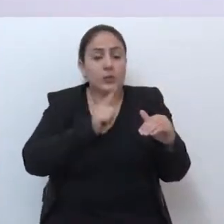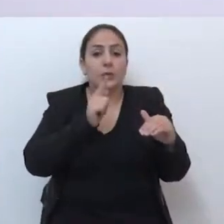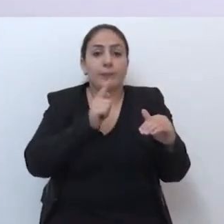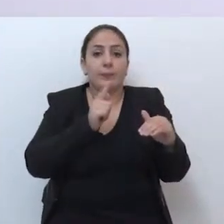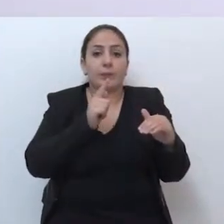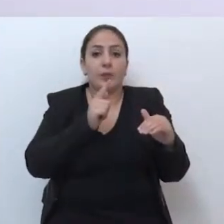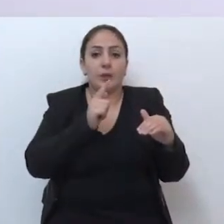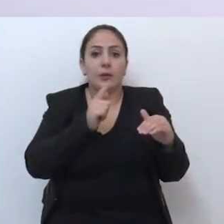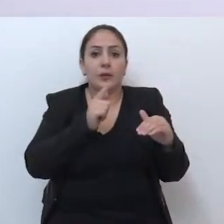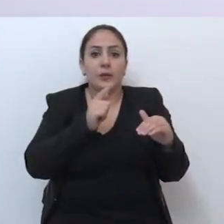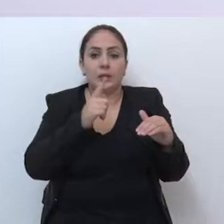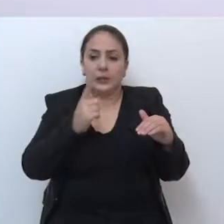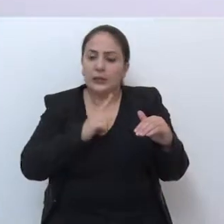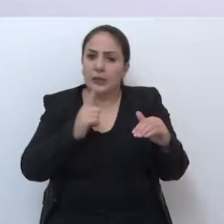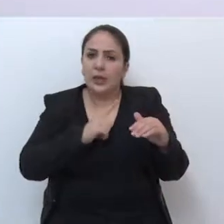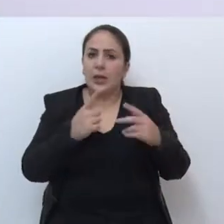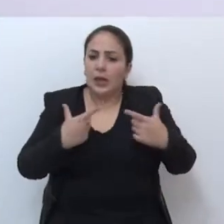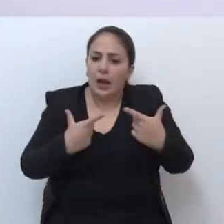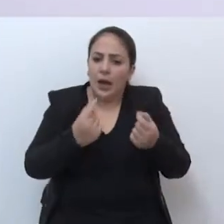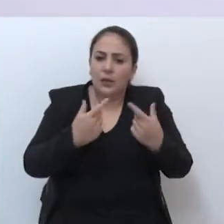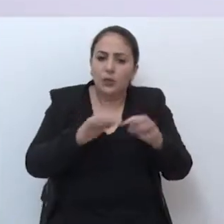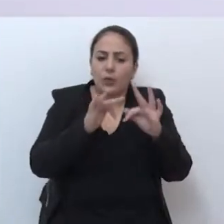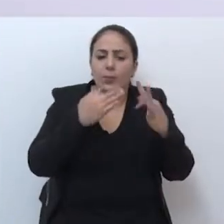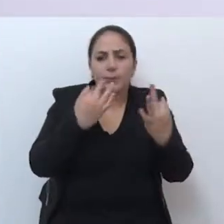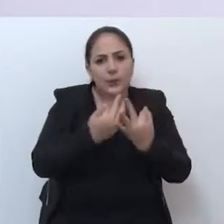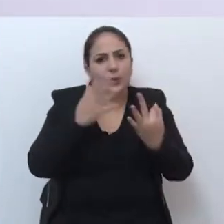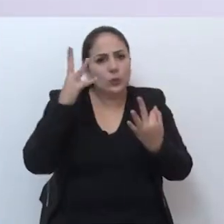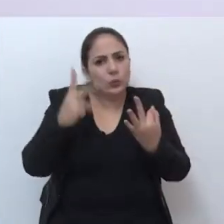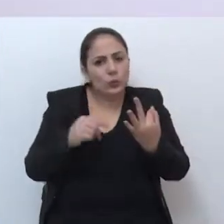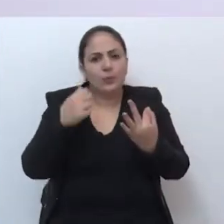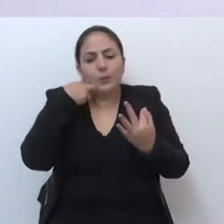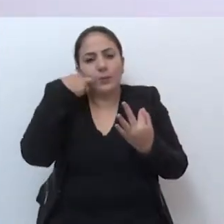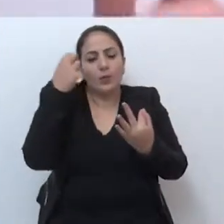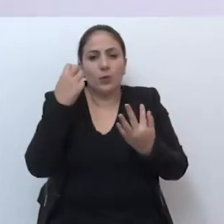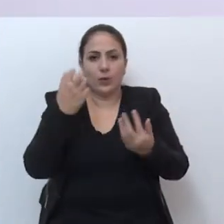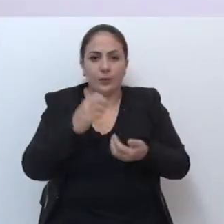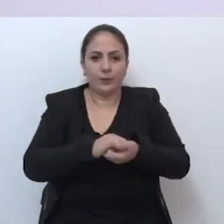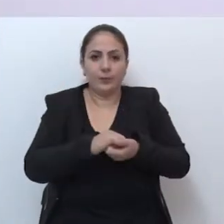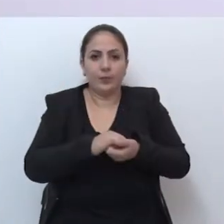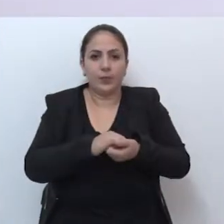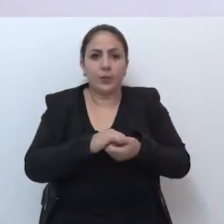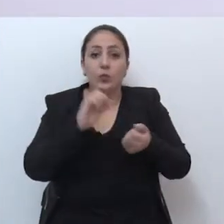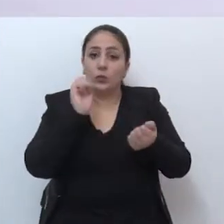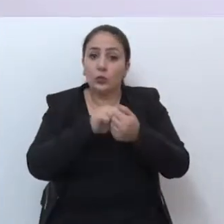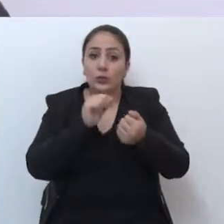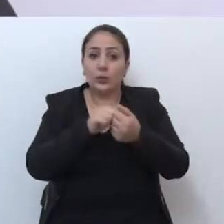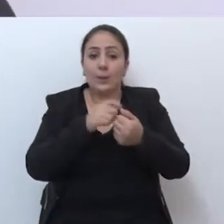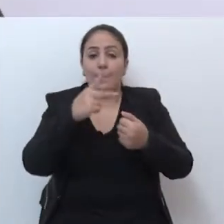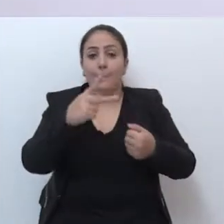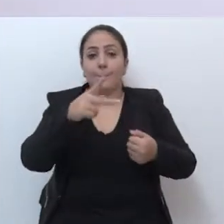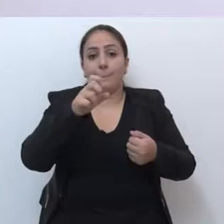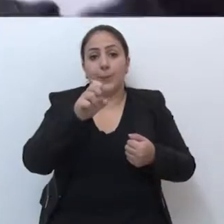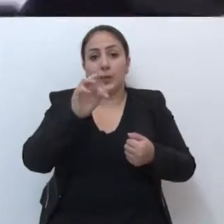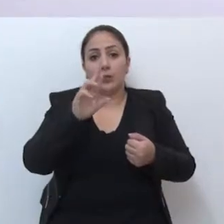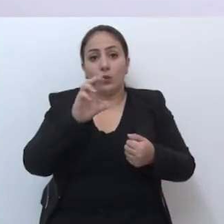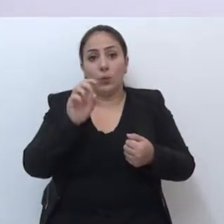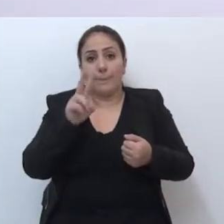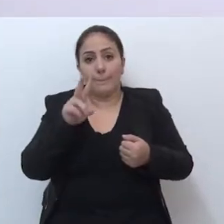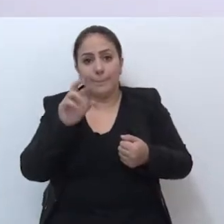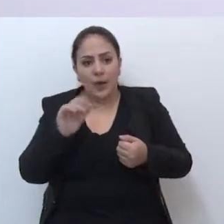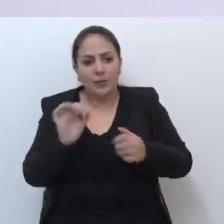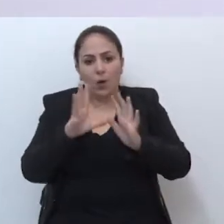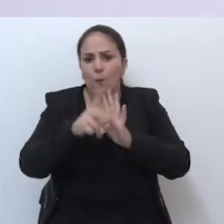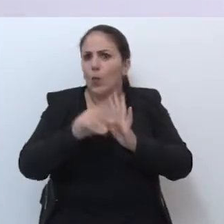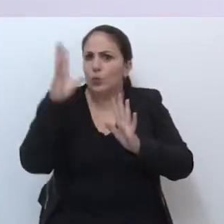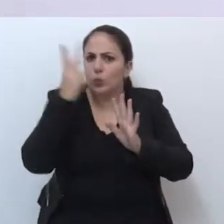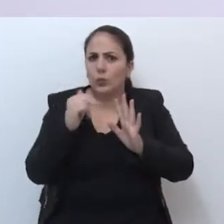conseguir assumir com as suas despesas familiares e coisas parecidas, isso é uma vergonha. Através dessa Petrobras, que roubaram todo o Brasil,